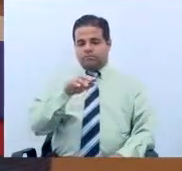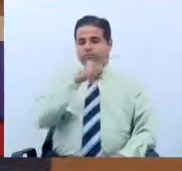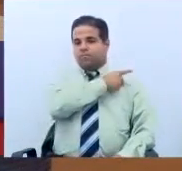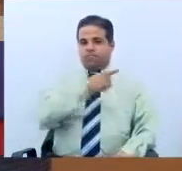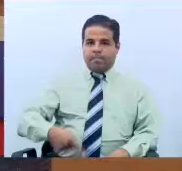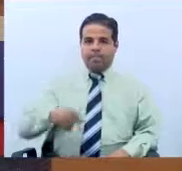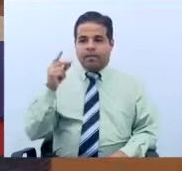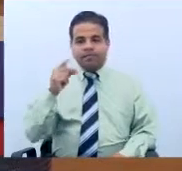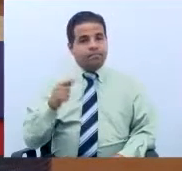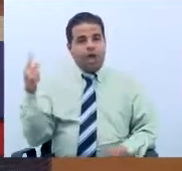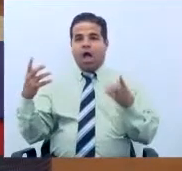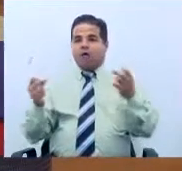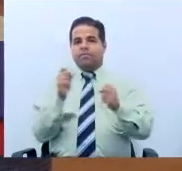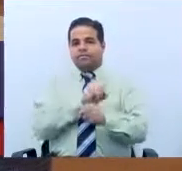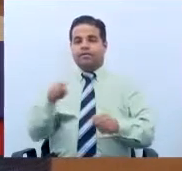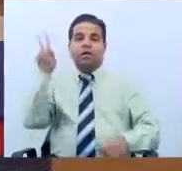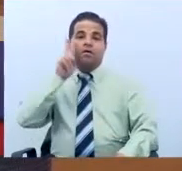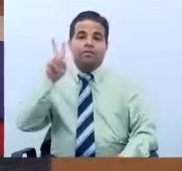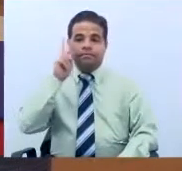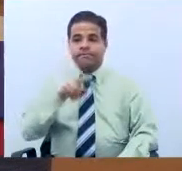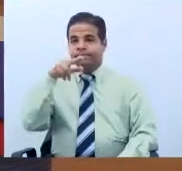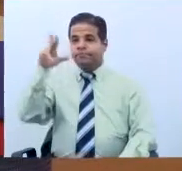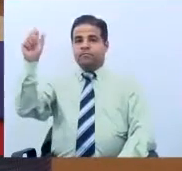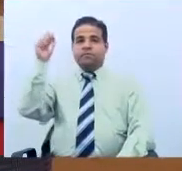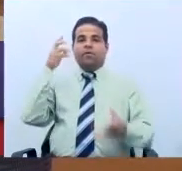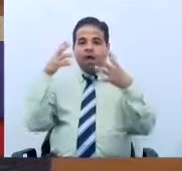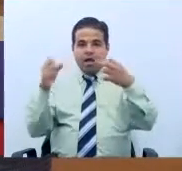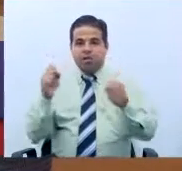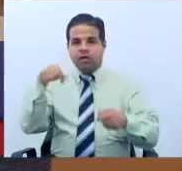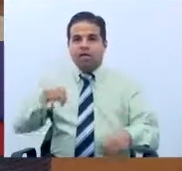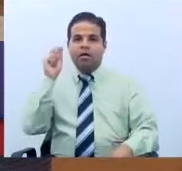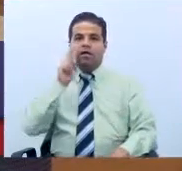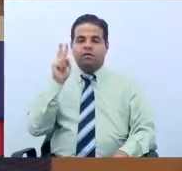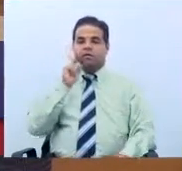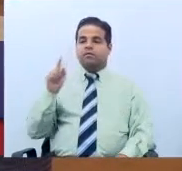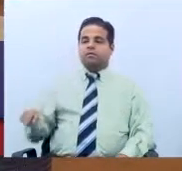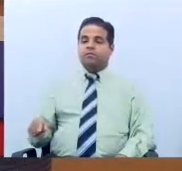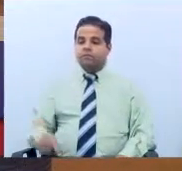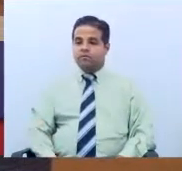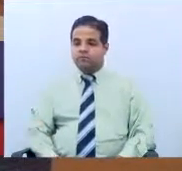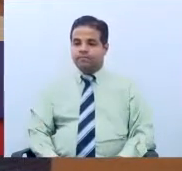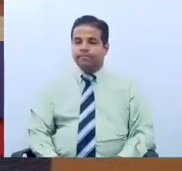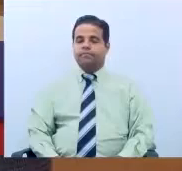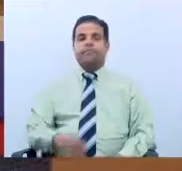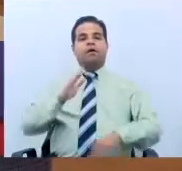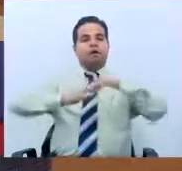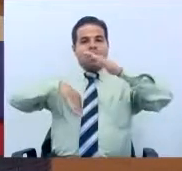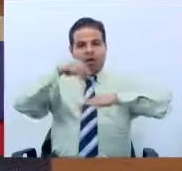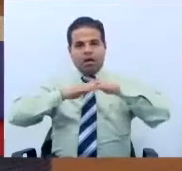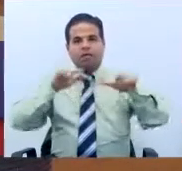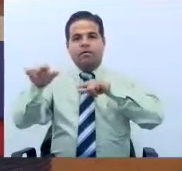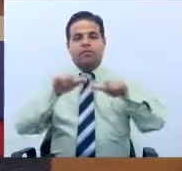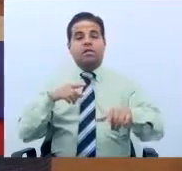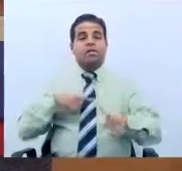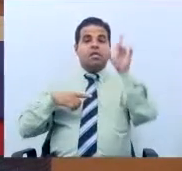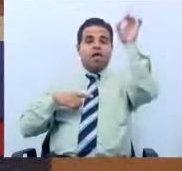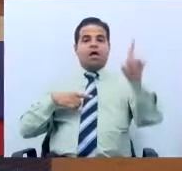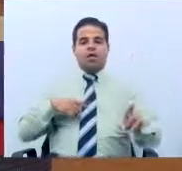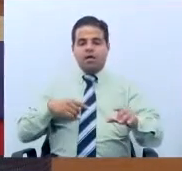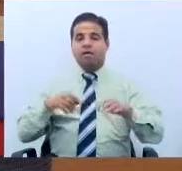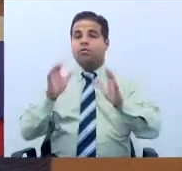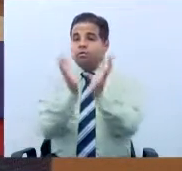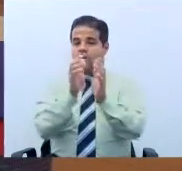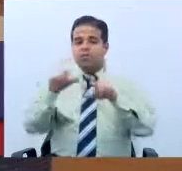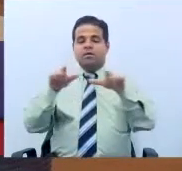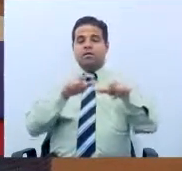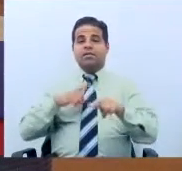não aceita na história, nunca aceitou na história, os trabalhadores ter direito, os